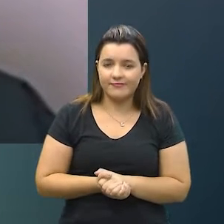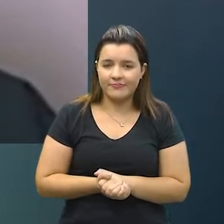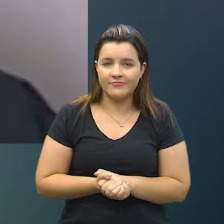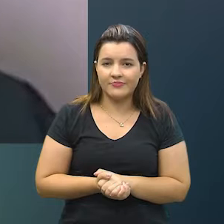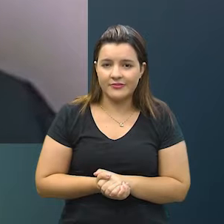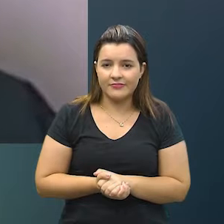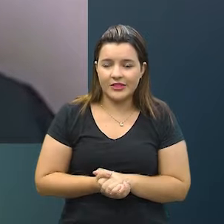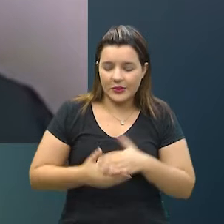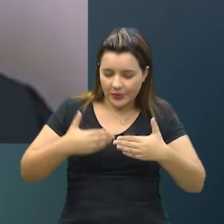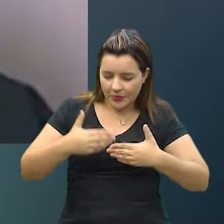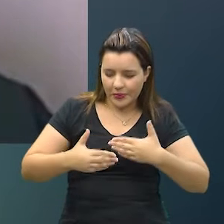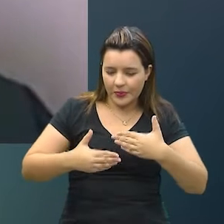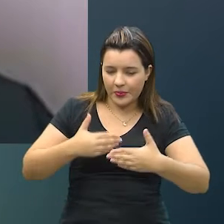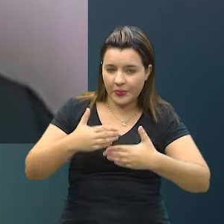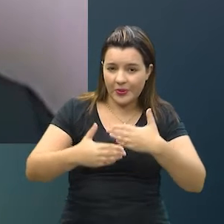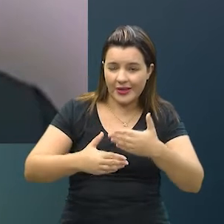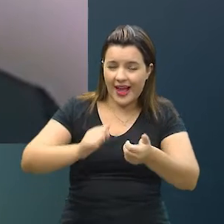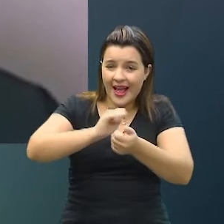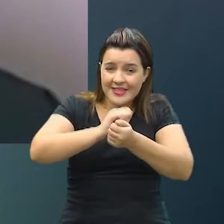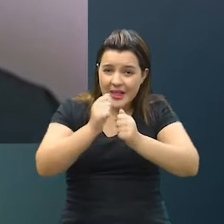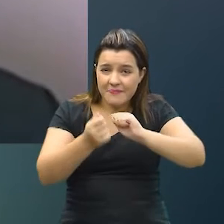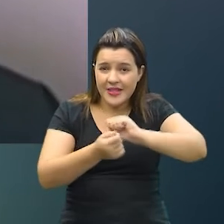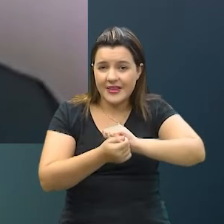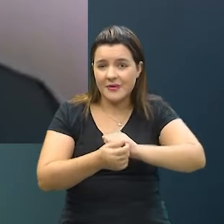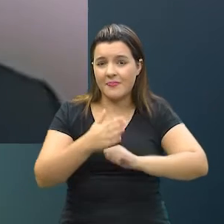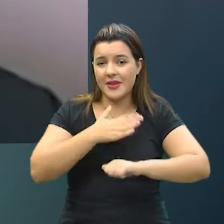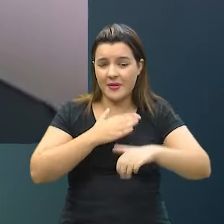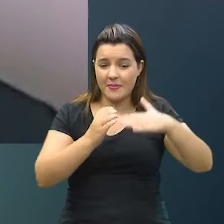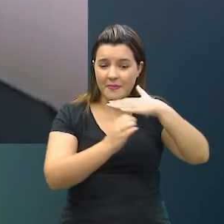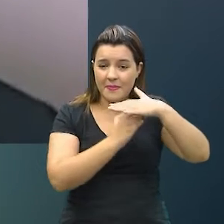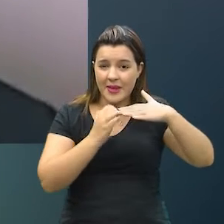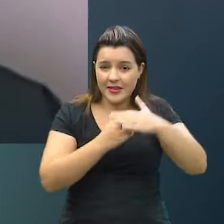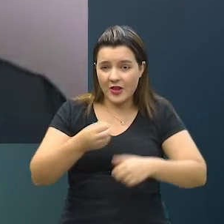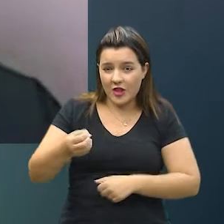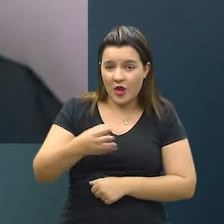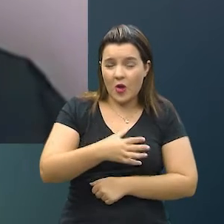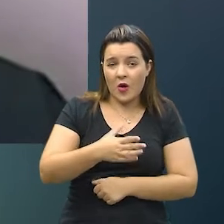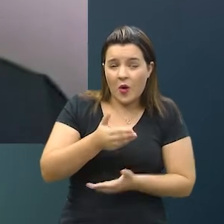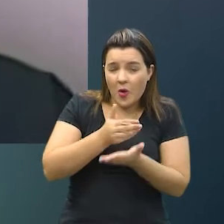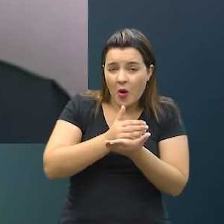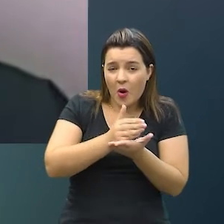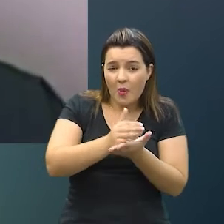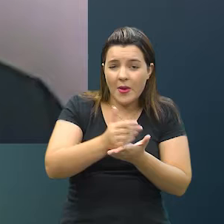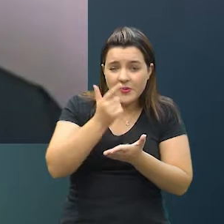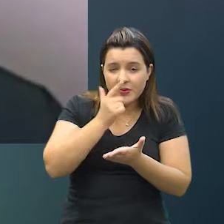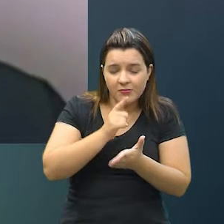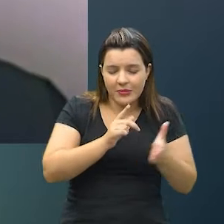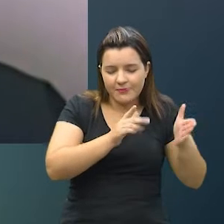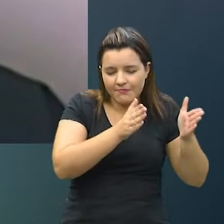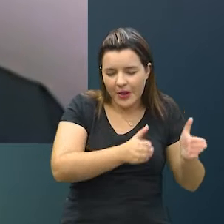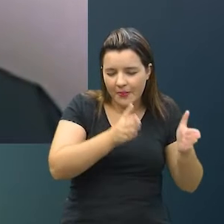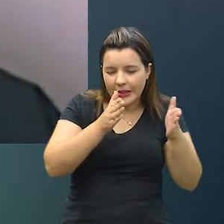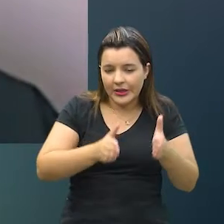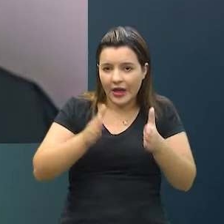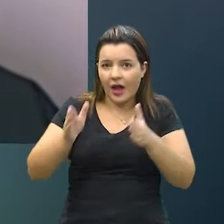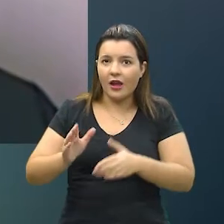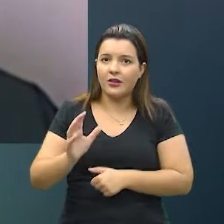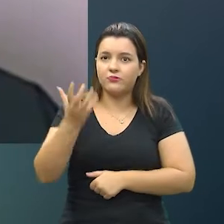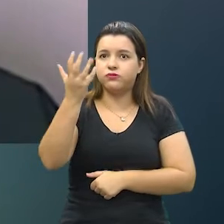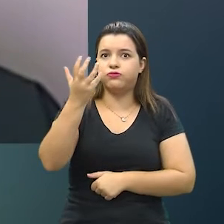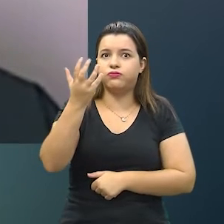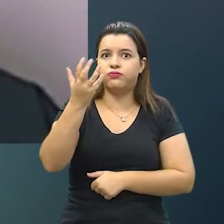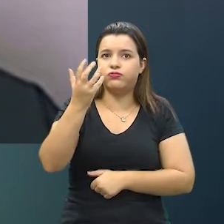do processo que a gente estava em fase de adaptação, estava conseguindo criar procedimentos, vem essa pandemia que a gente